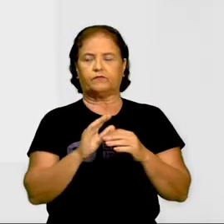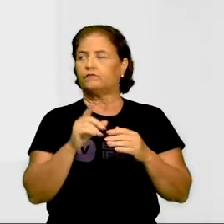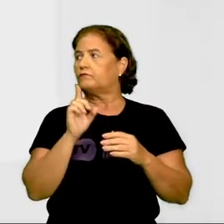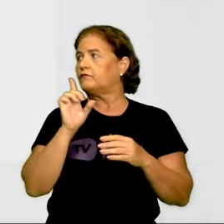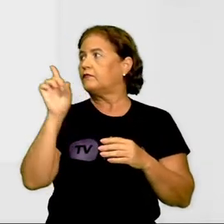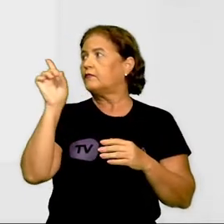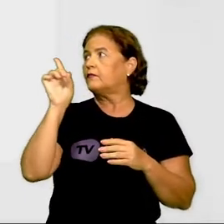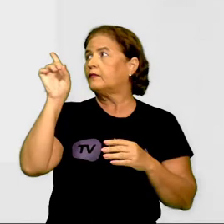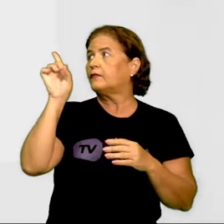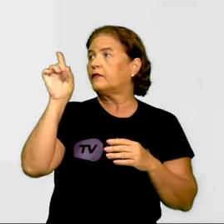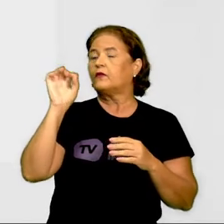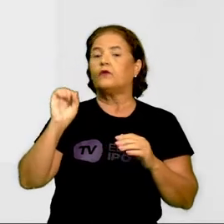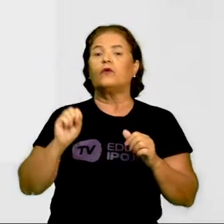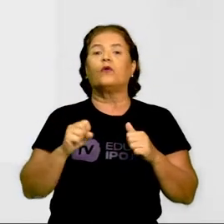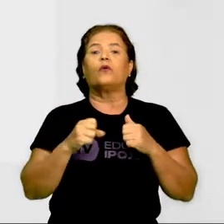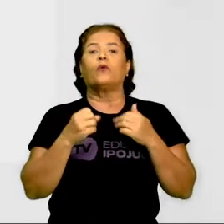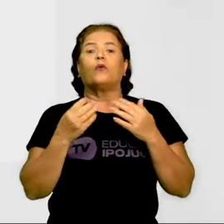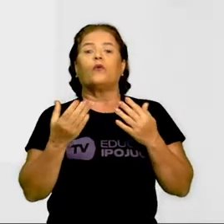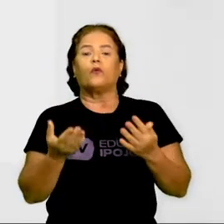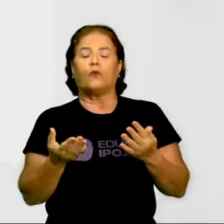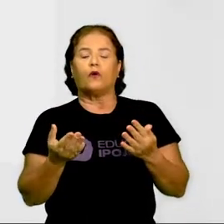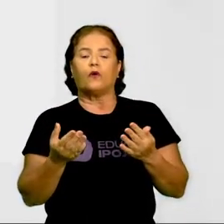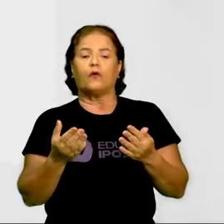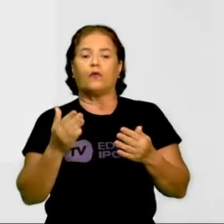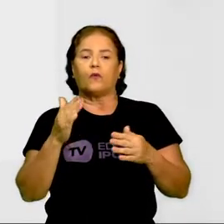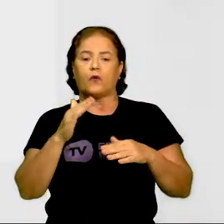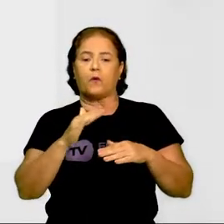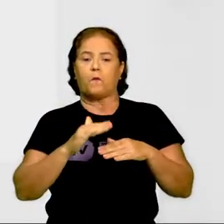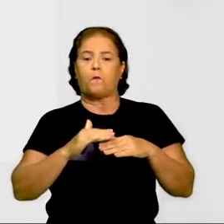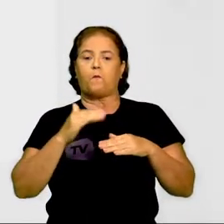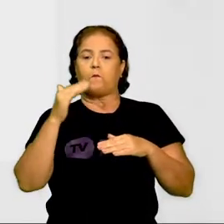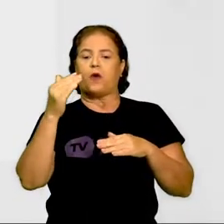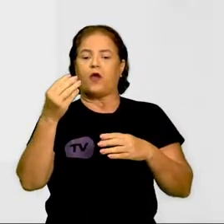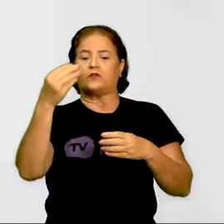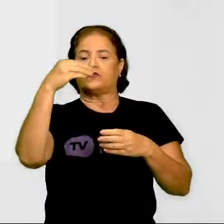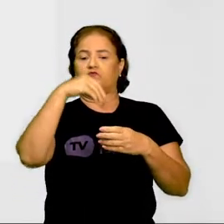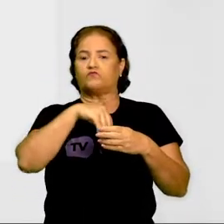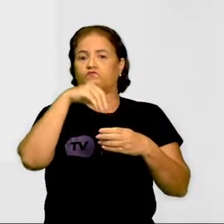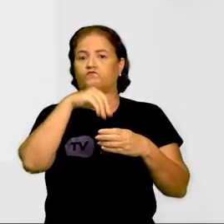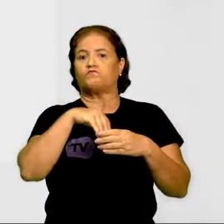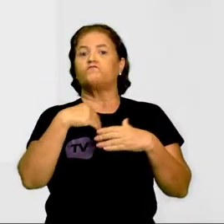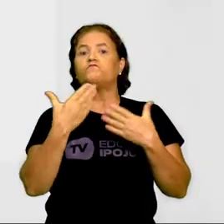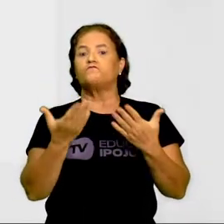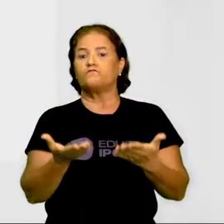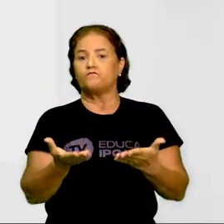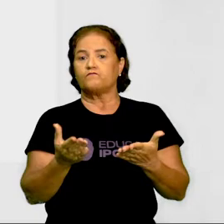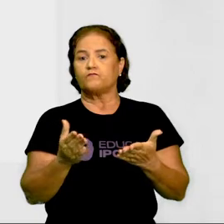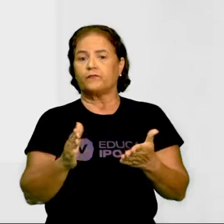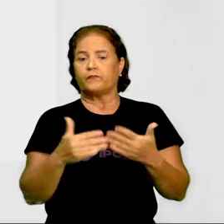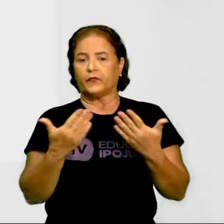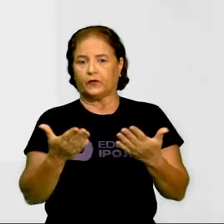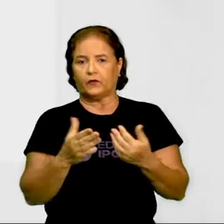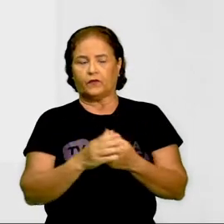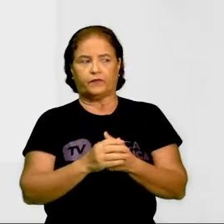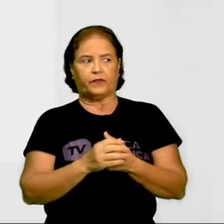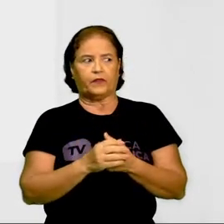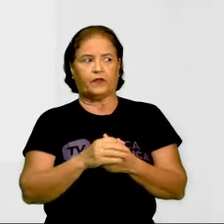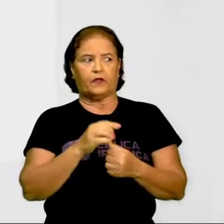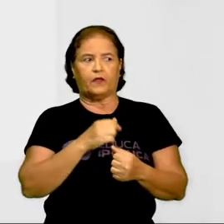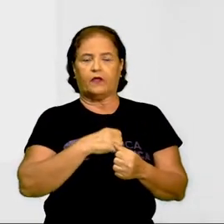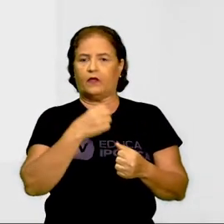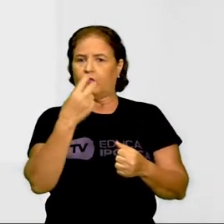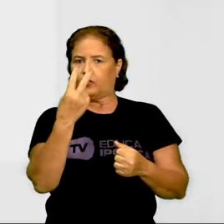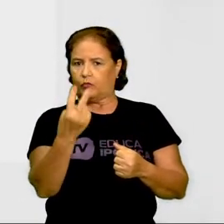Qual dessas caixas cabe mais? E aí, conseguiram localizar? É a caixa